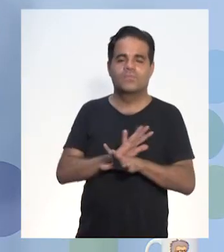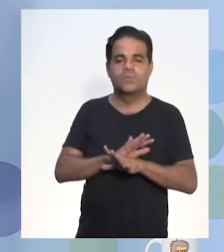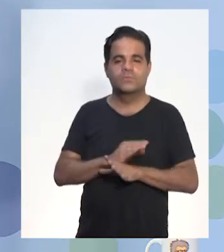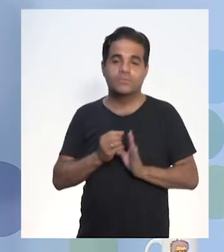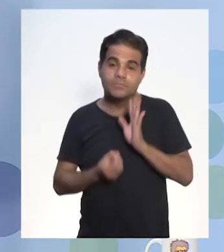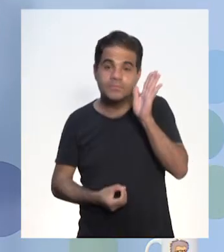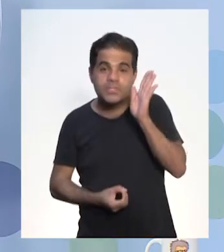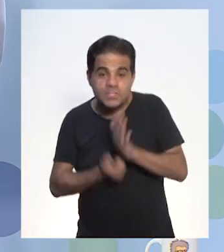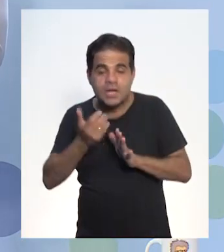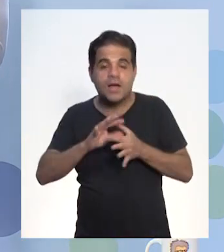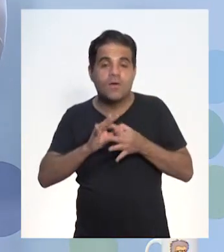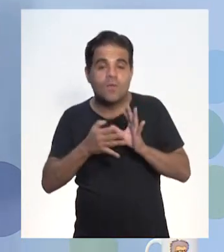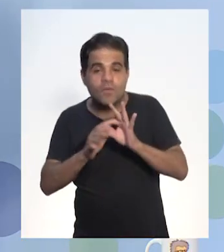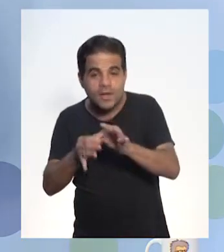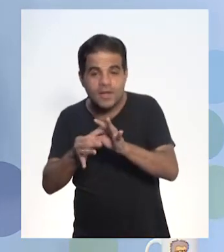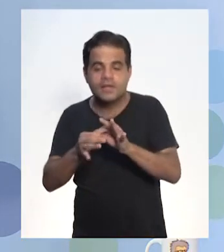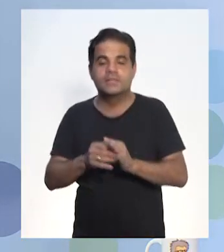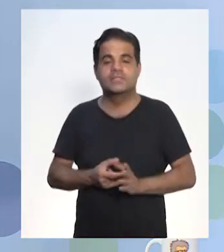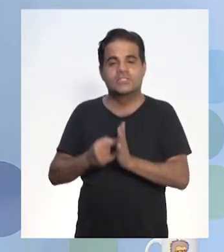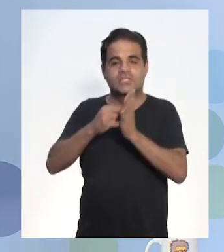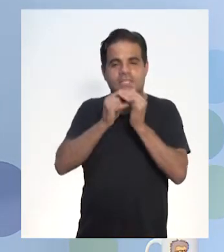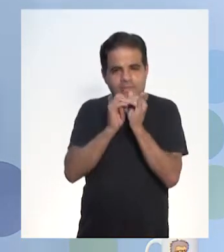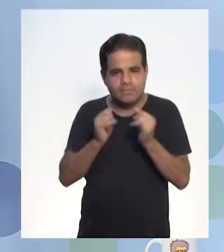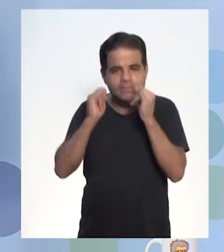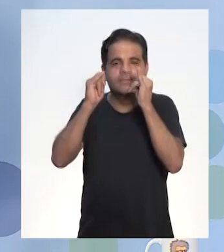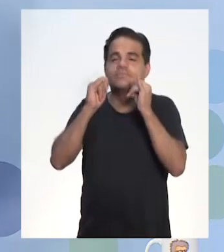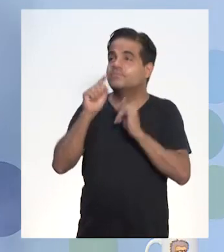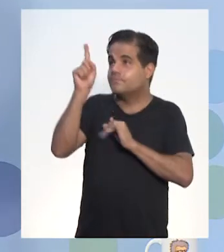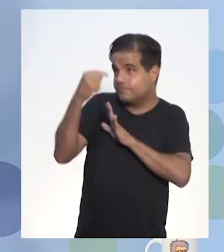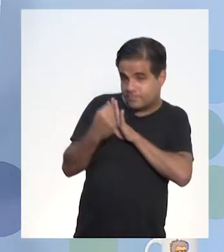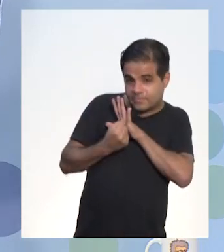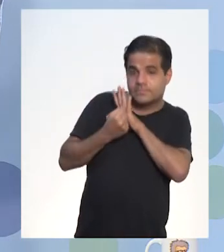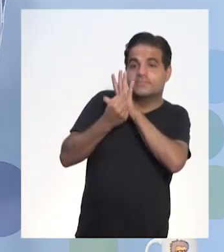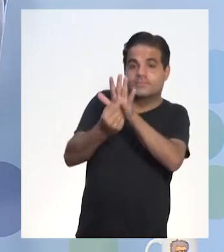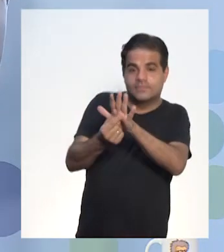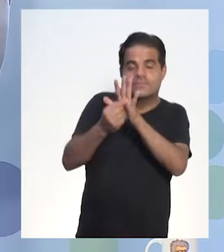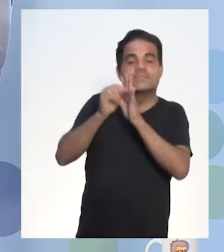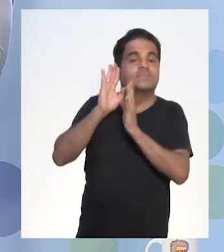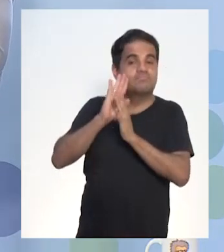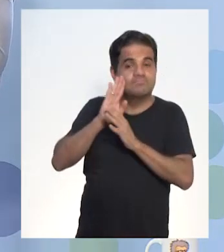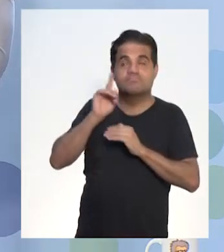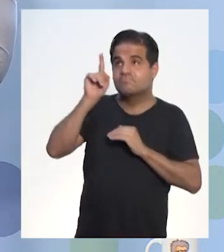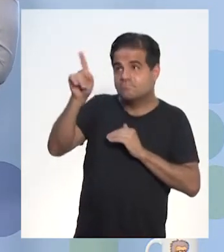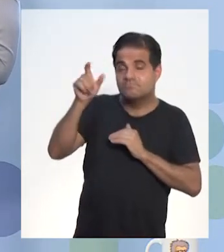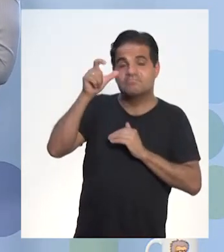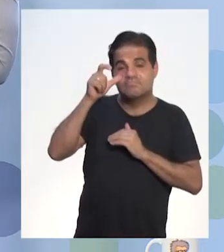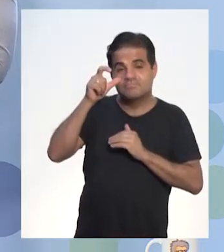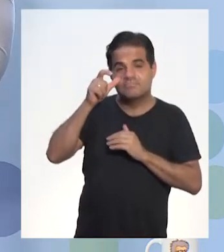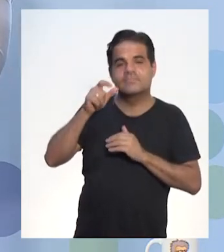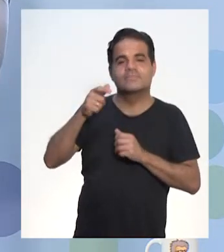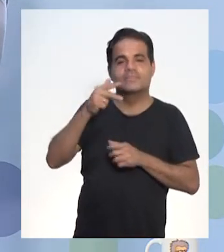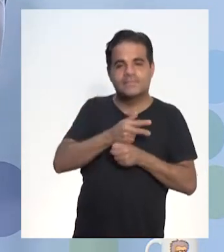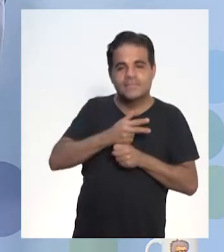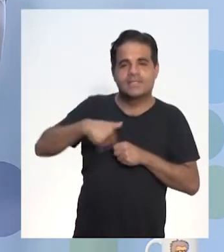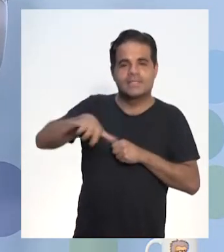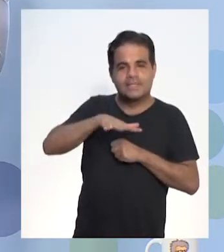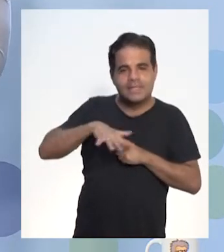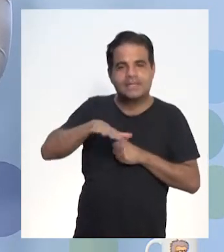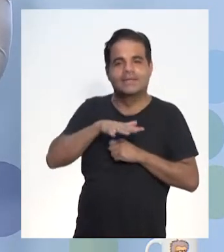gerar a corrente elétrica, isso. Né? Isso. Dá para mostrar a linha de campo aqui, ó, que legal, né? A gente pode mostrar também as linhas de campo, ali, o fluxo